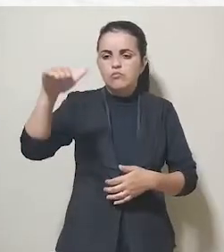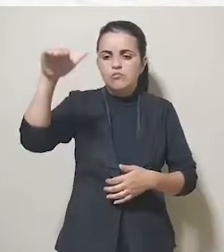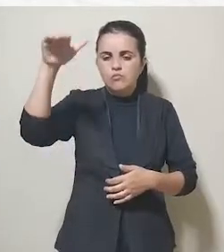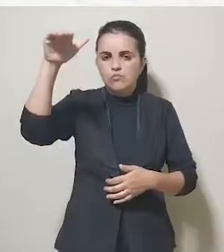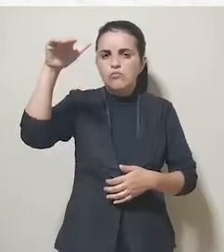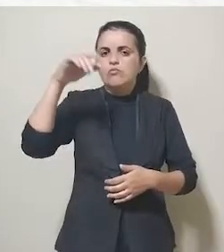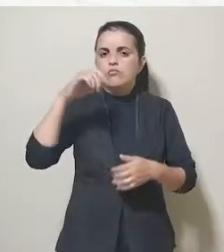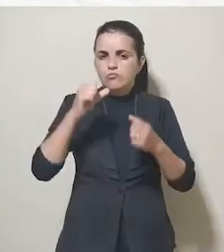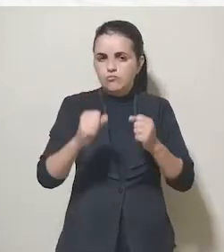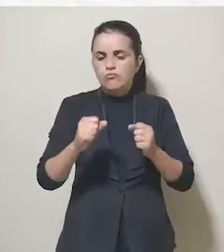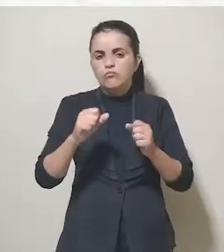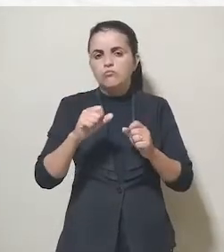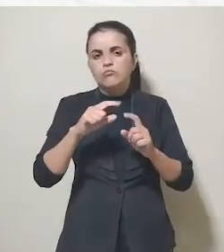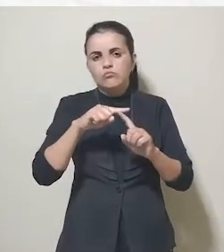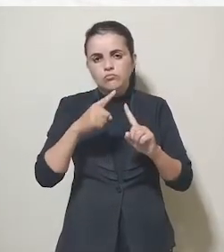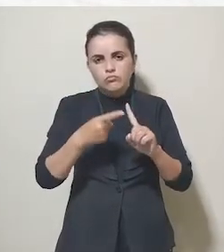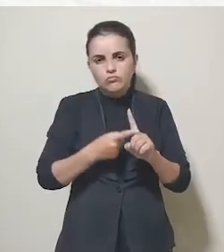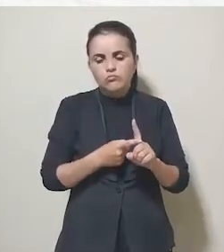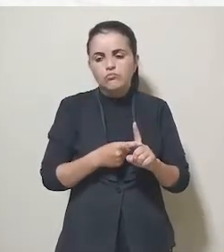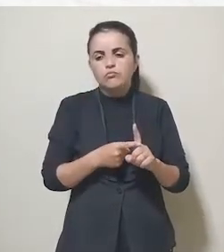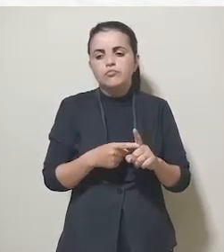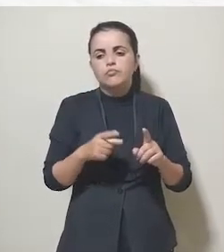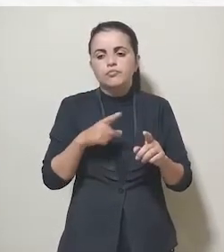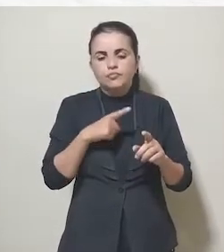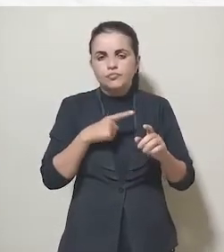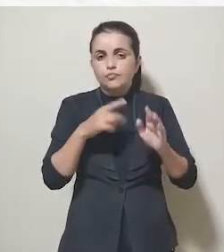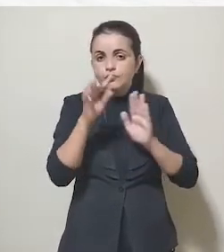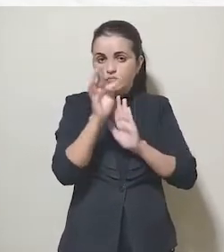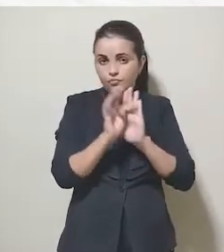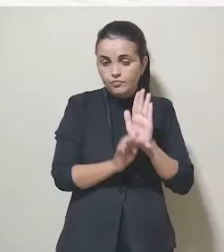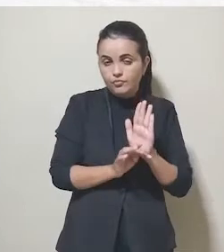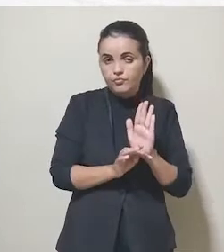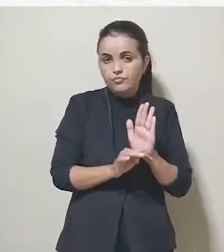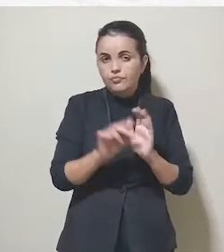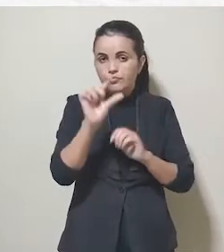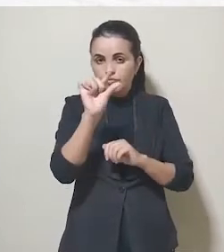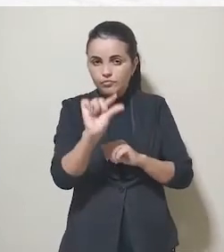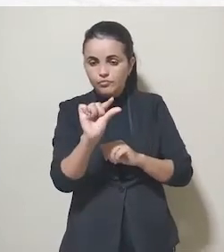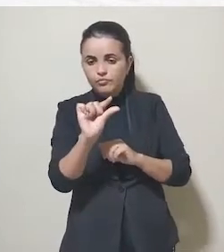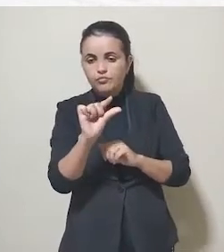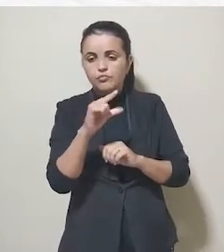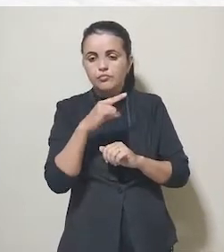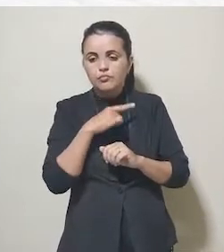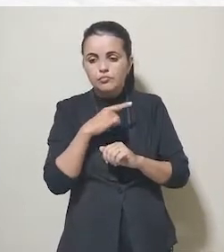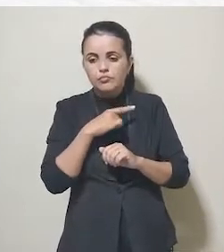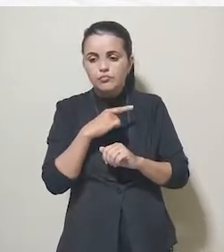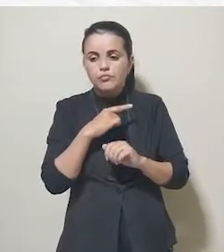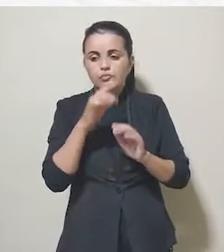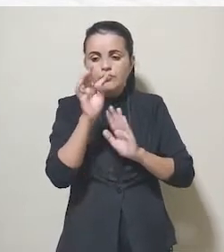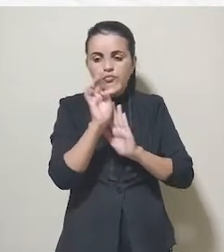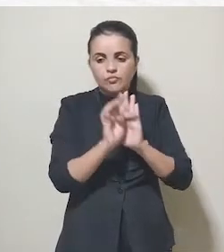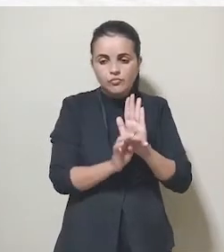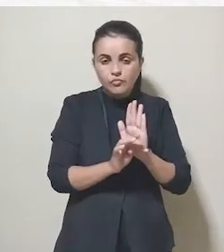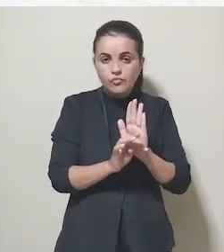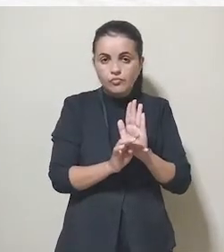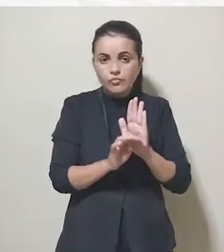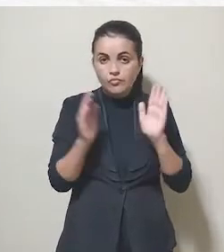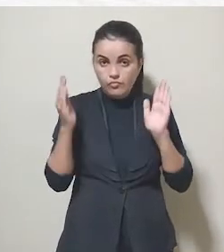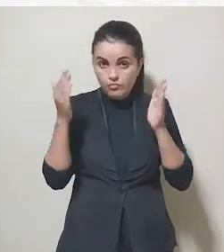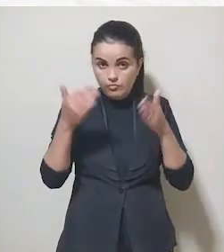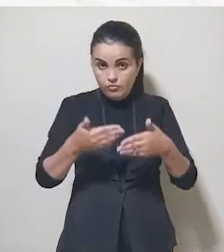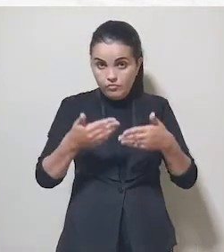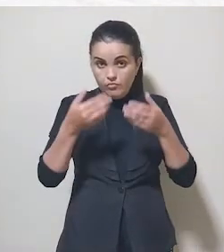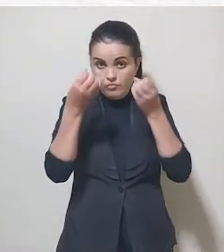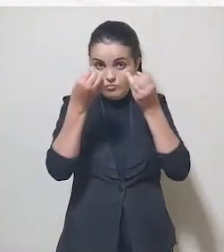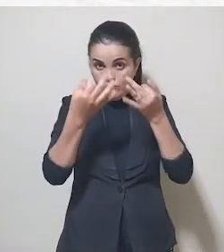capacidade de se reproduzir, certo? Então, eu trouxe aqui um textinho. Então, esse slide vai ter um pouco de texto para ser um pouco mais